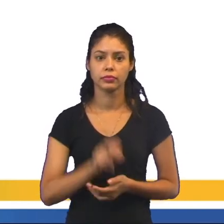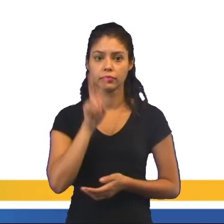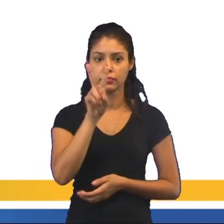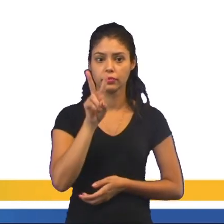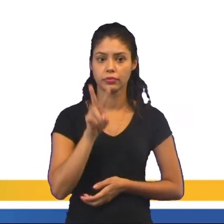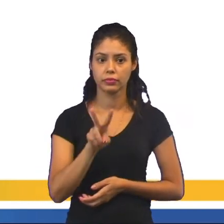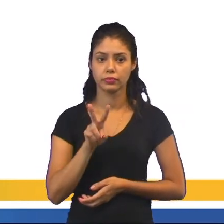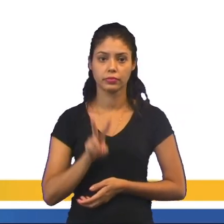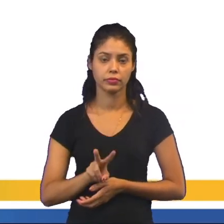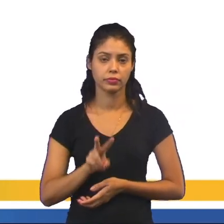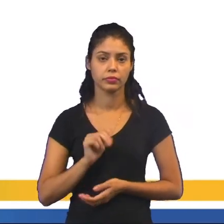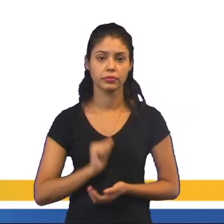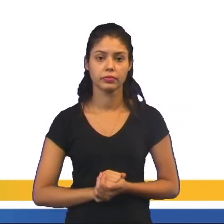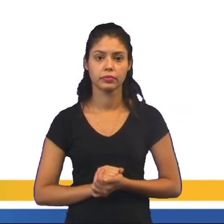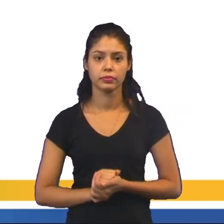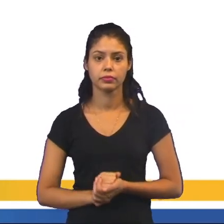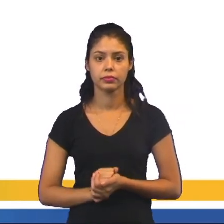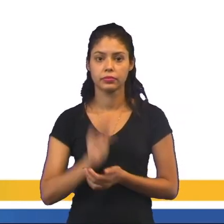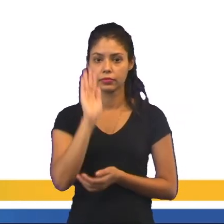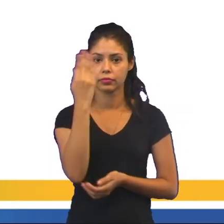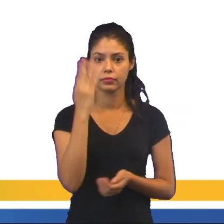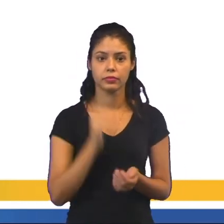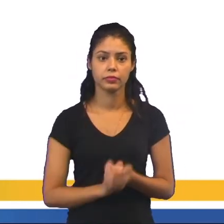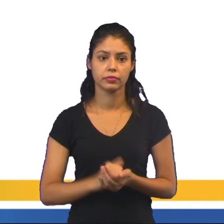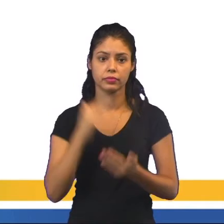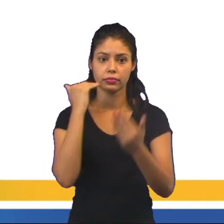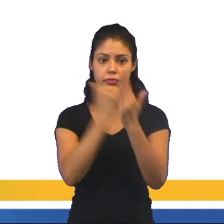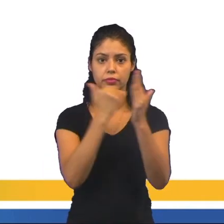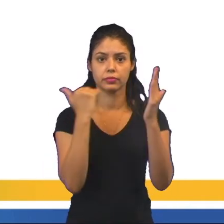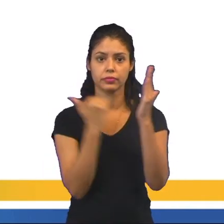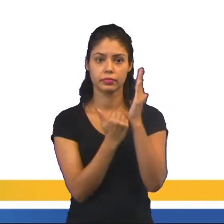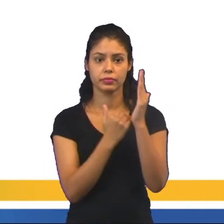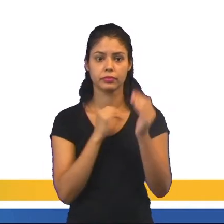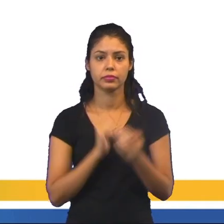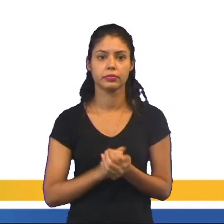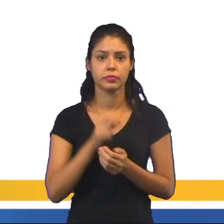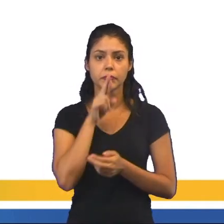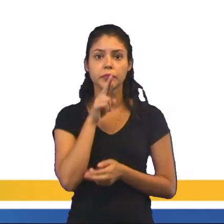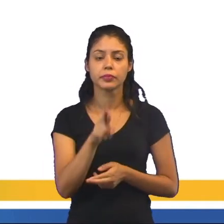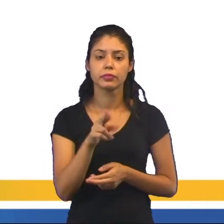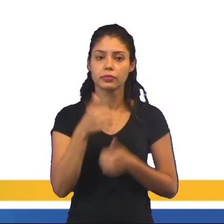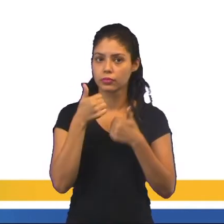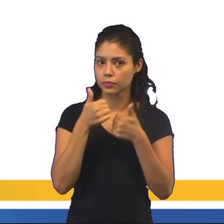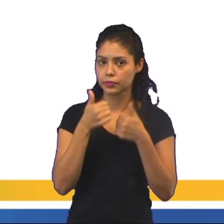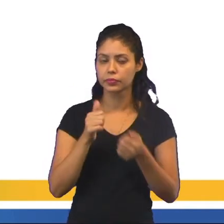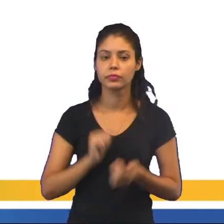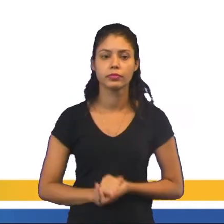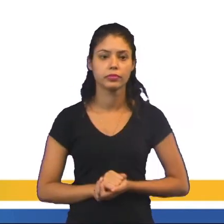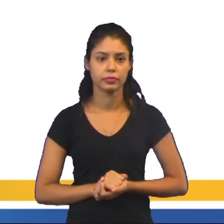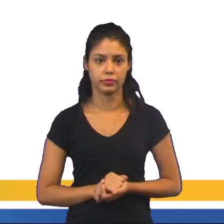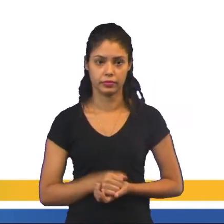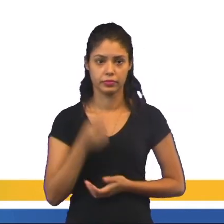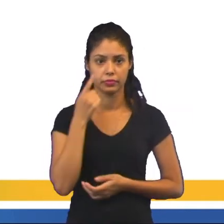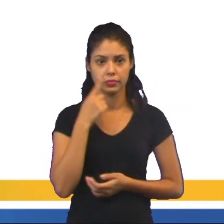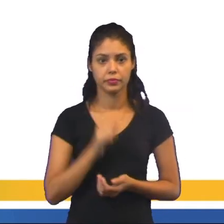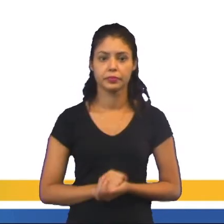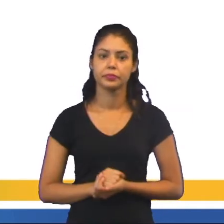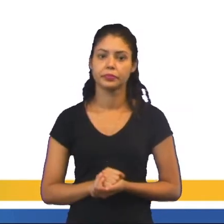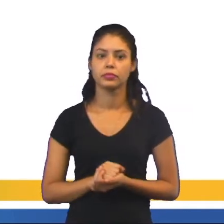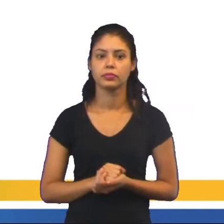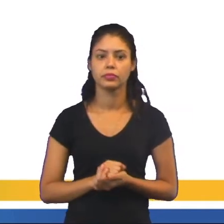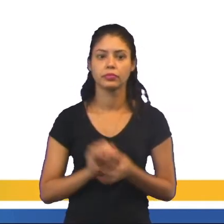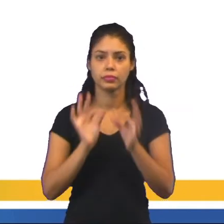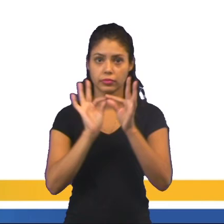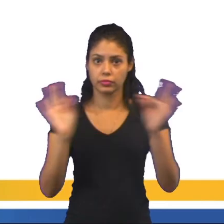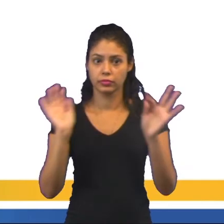Coloque verdadeiro ou falso, tá? Nas sentenças abaixo. Eu já deixei bem resolvido aí, tá? Olha só, as